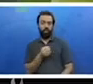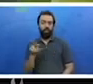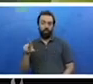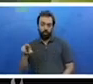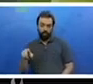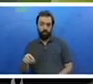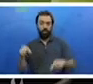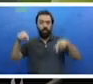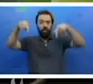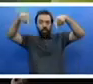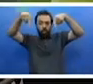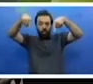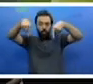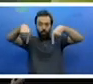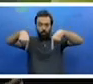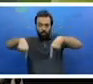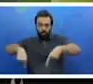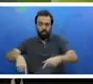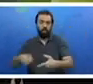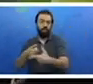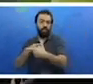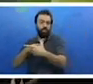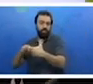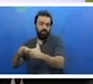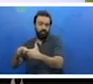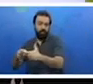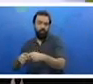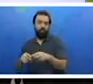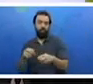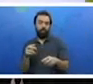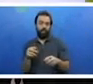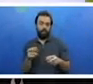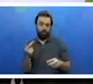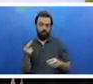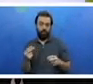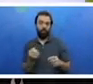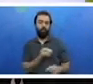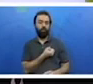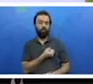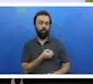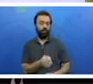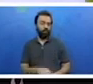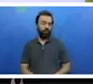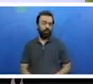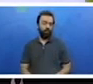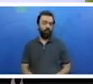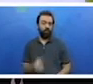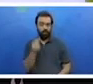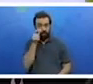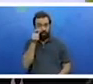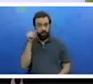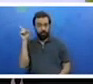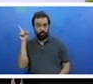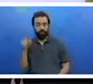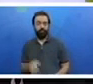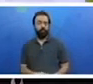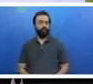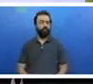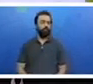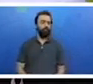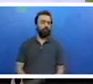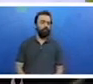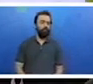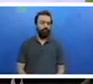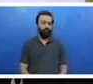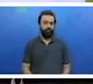aqui, mas é sempre o mesmo valor. Agora vamos aqui, Observe essa situação.